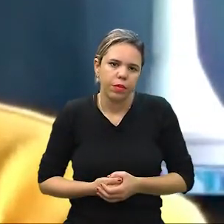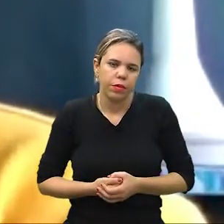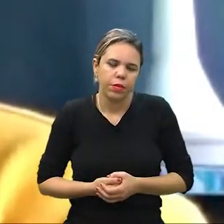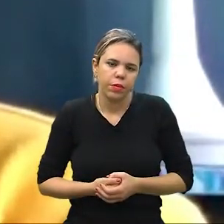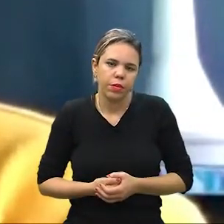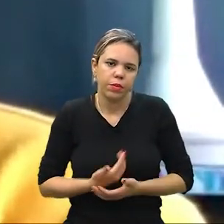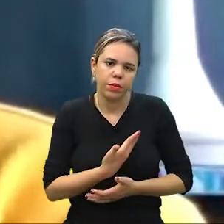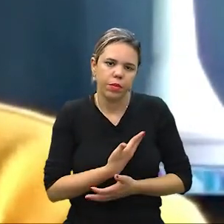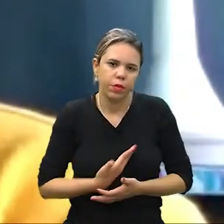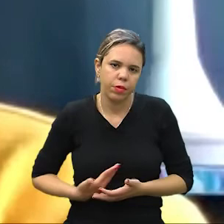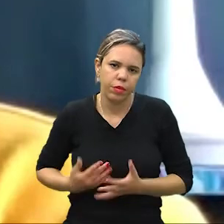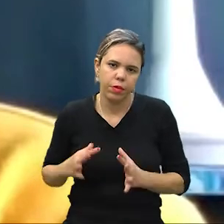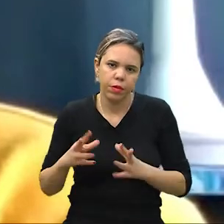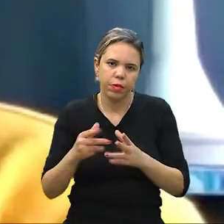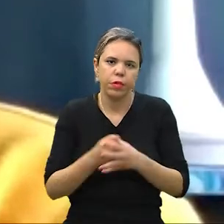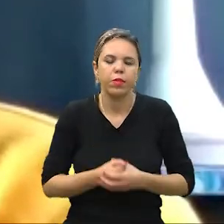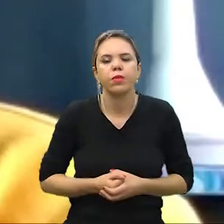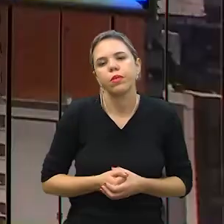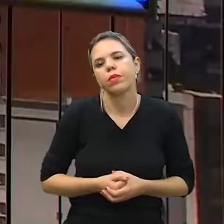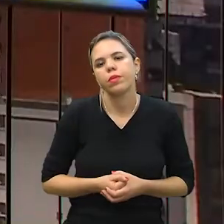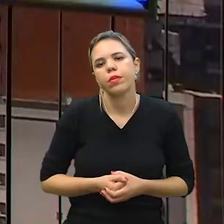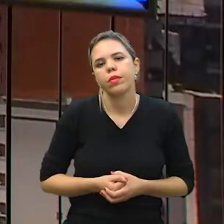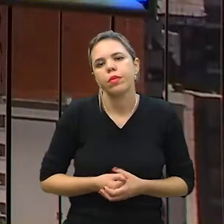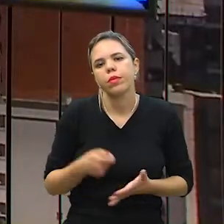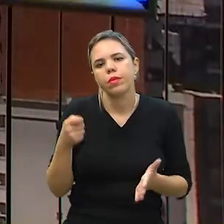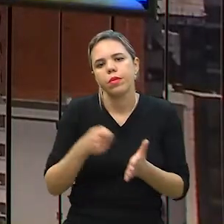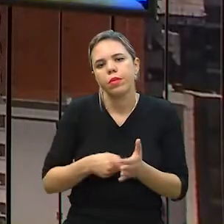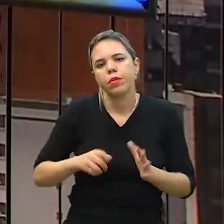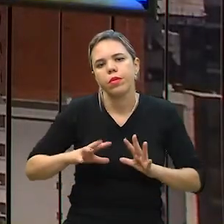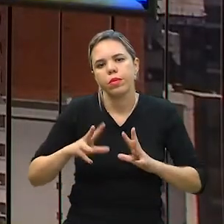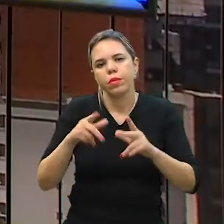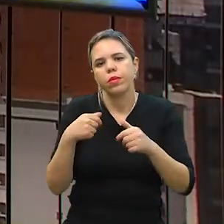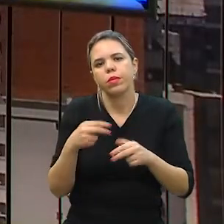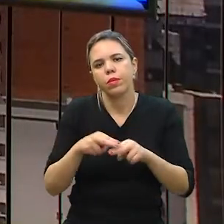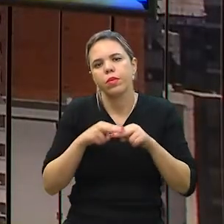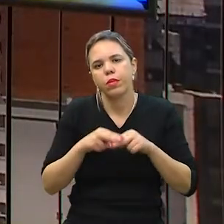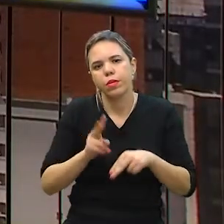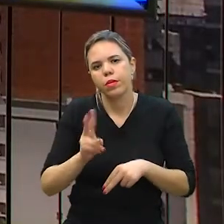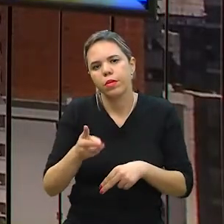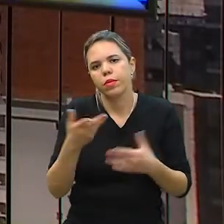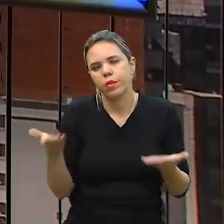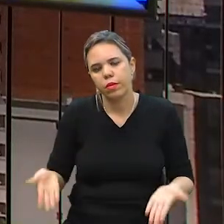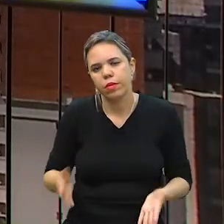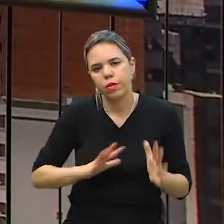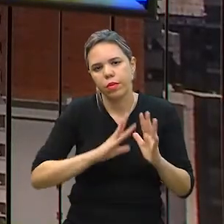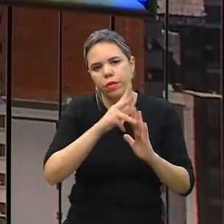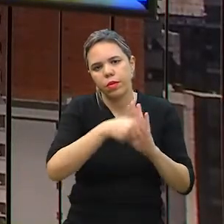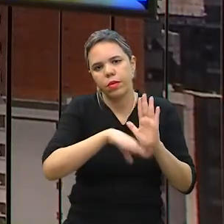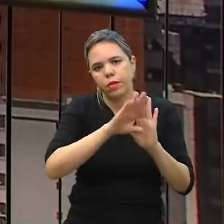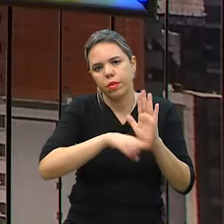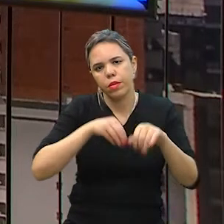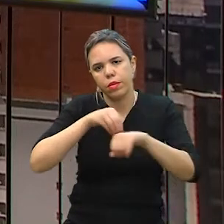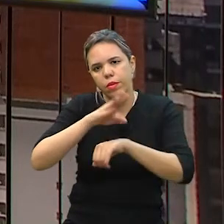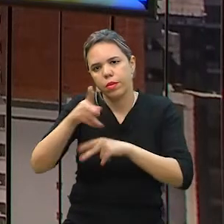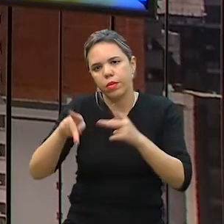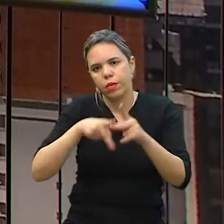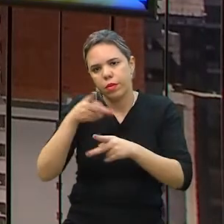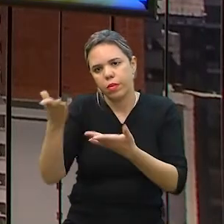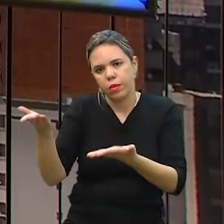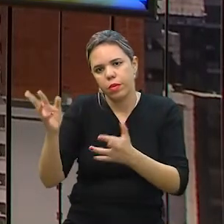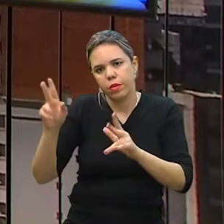nossos governantes como um todo. Essa é uma pauta de todos, né? E por isso que a gente sempre está aqui no Giro Ambiental, trazendo pessoas